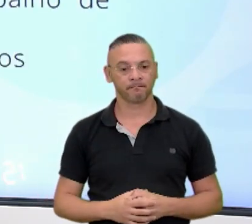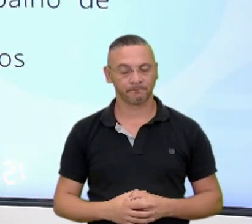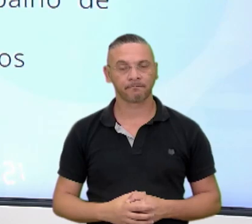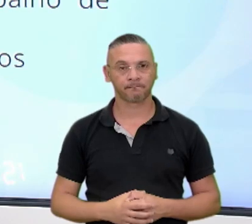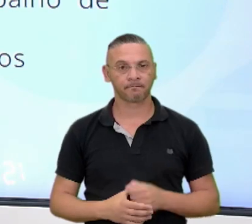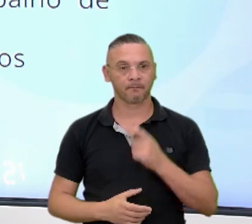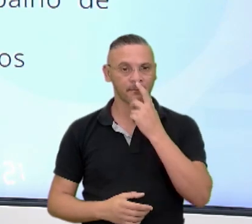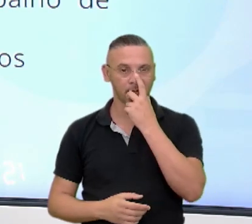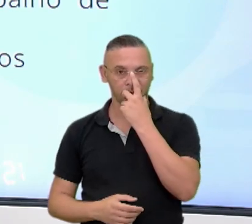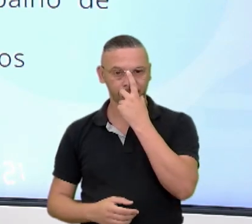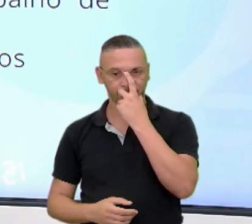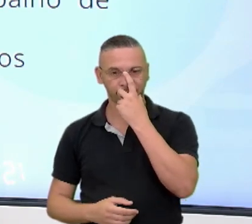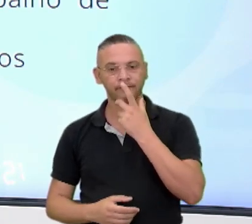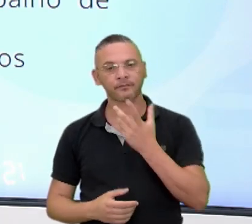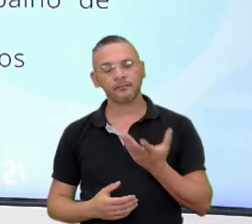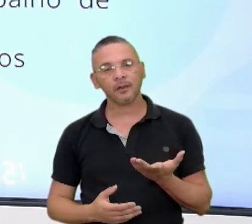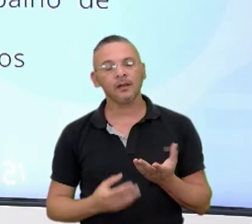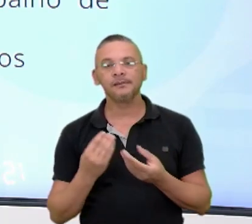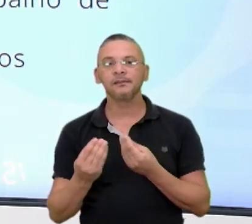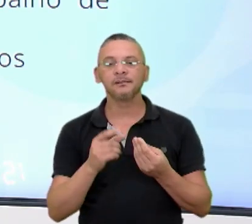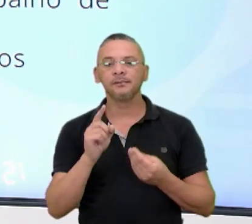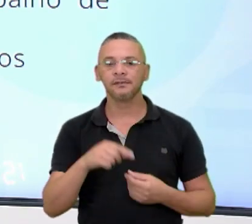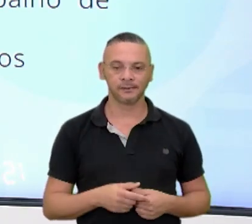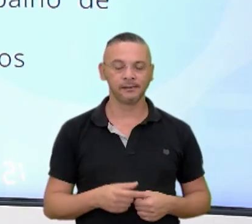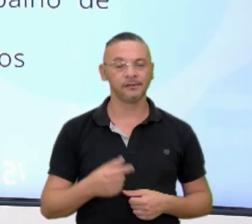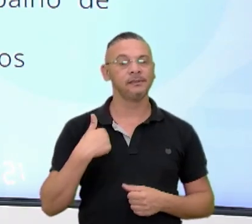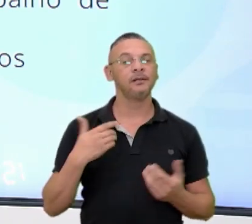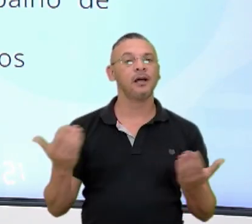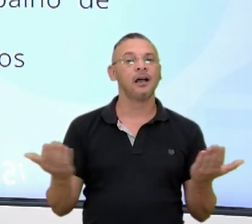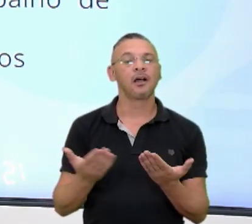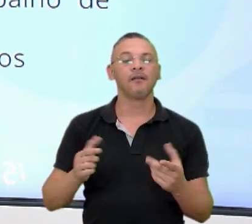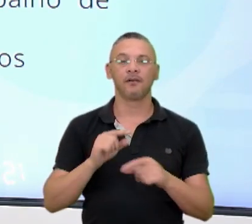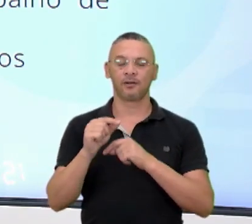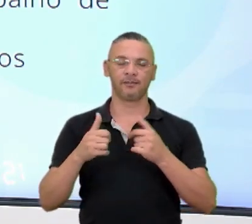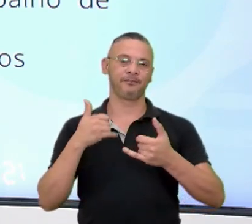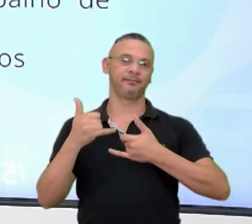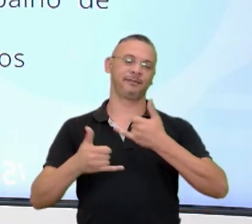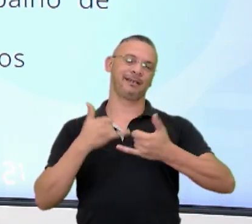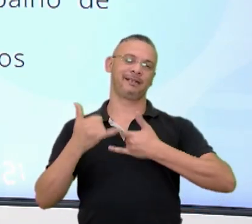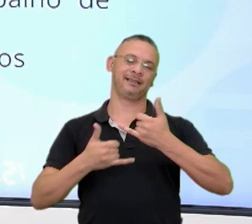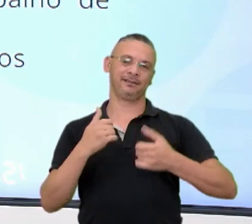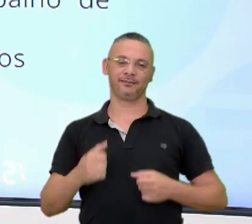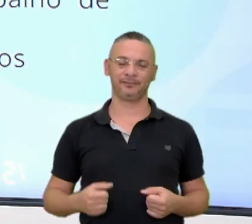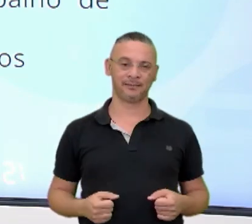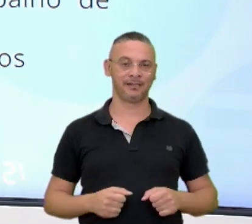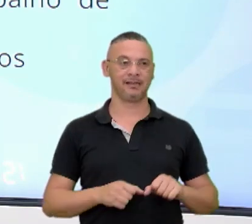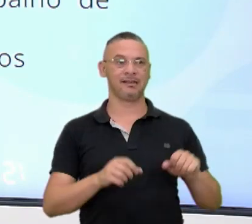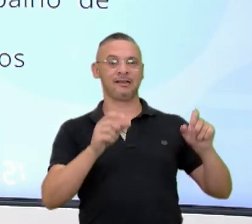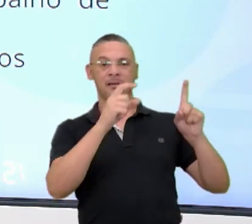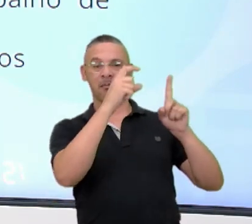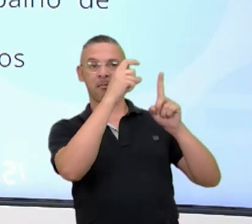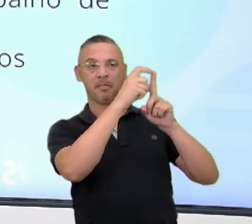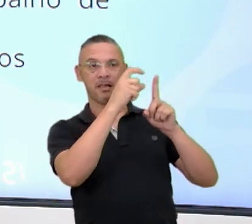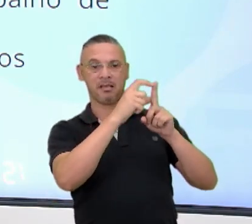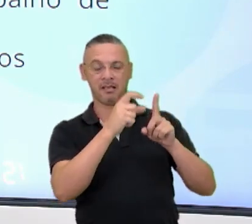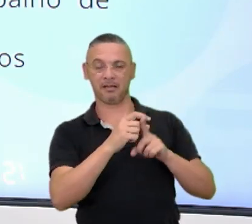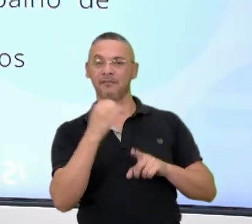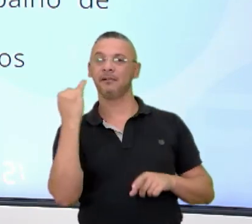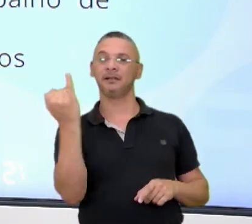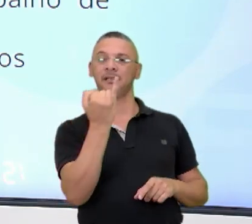você está recebendo as notícias? E isso é importante, mas é mais do que... Quais são os interesses envolvidos? Então, por favor, se atente a